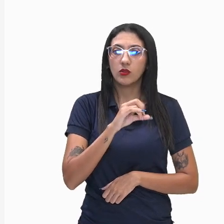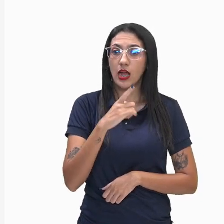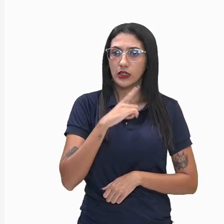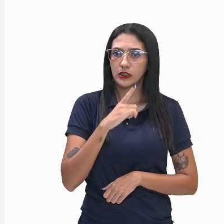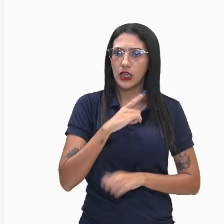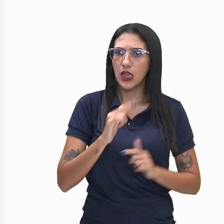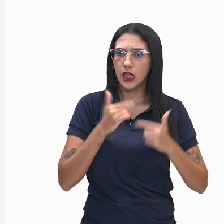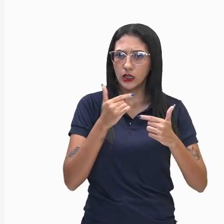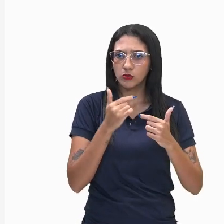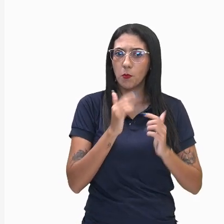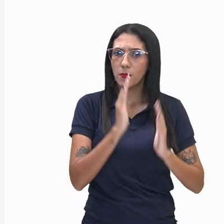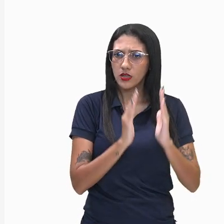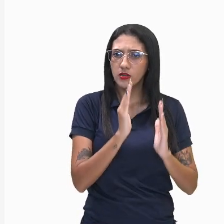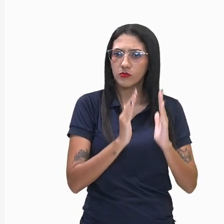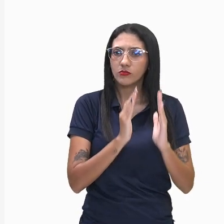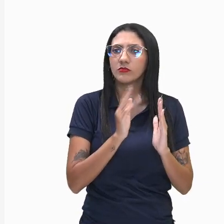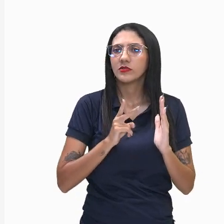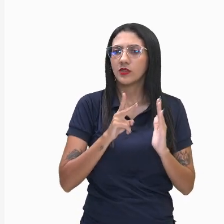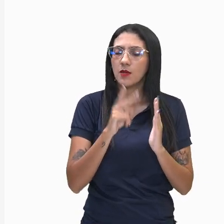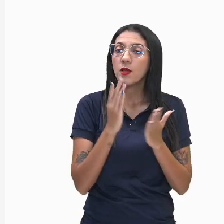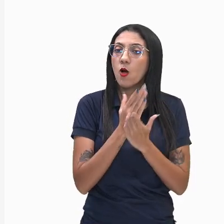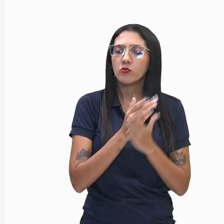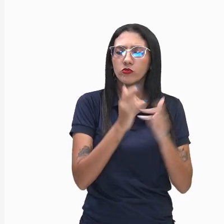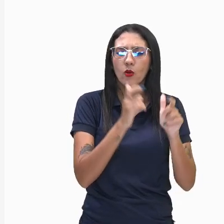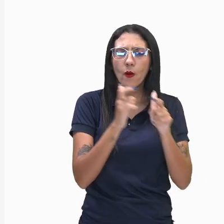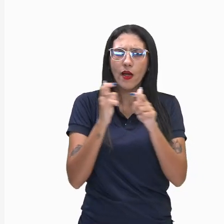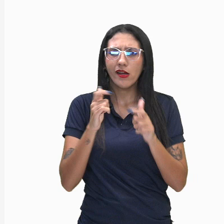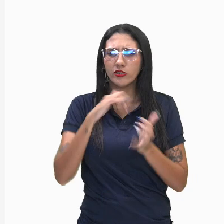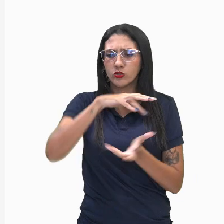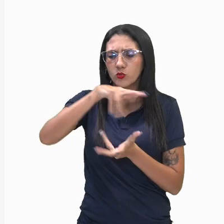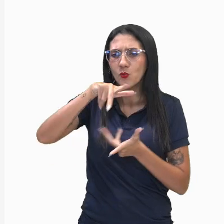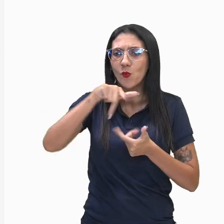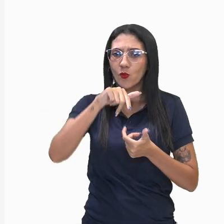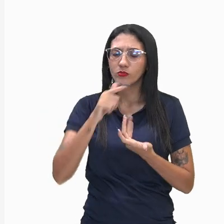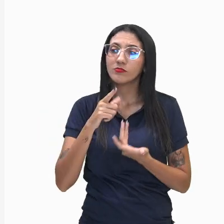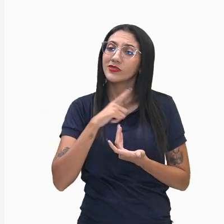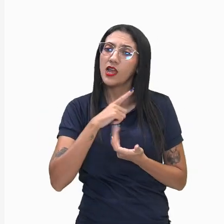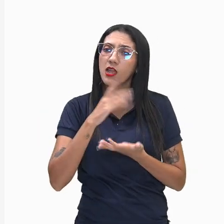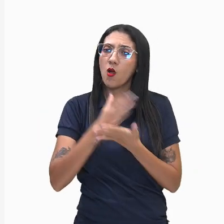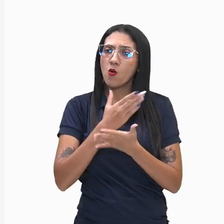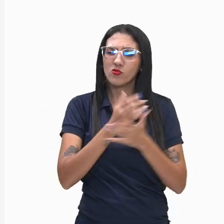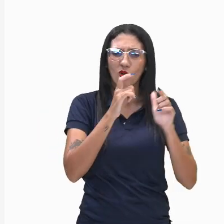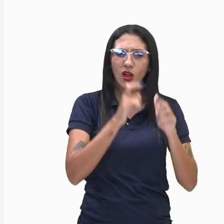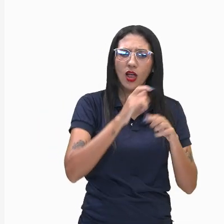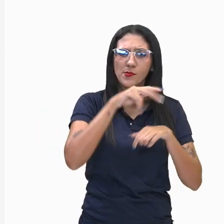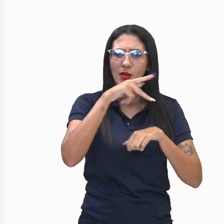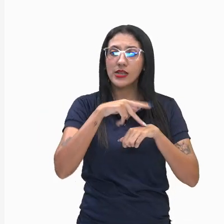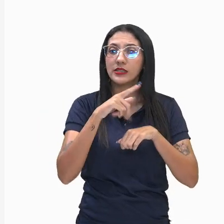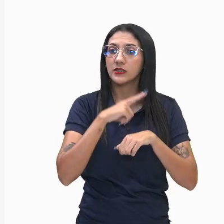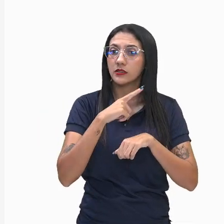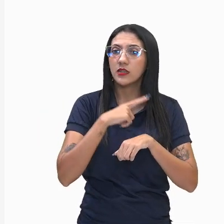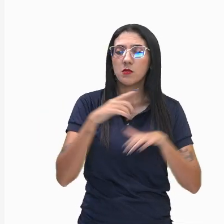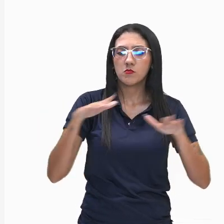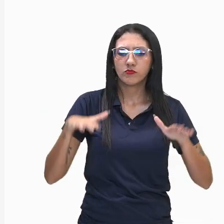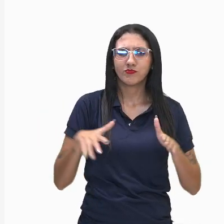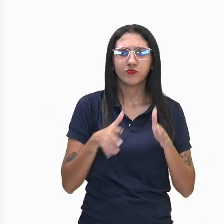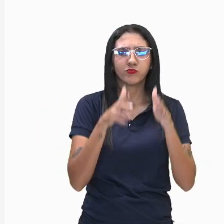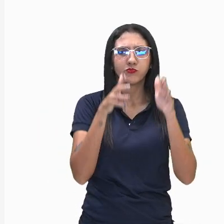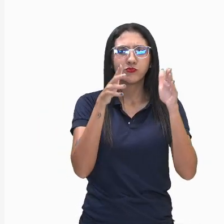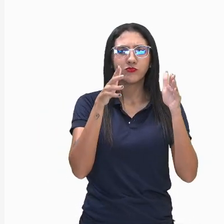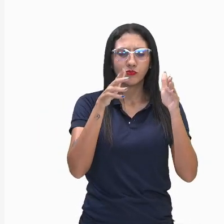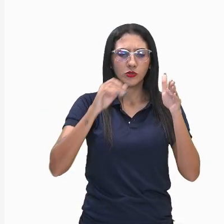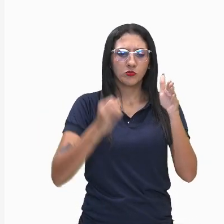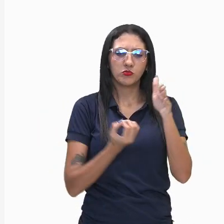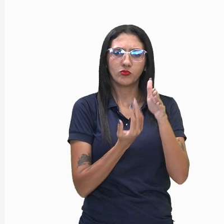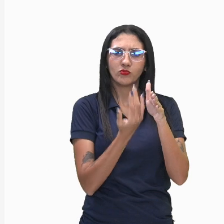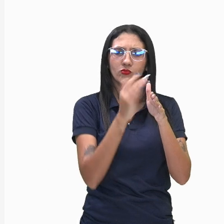erupção regularmente, né? Então, em algumas regiões do mundo, a gente vai encontrar vulcões que vão entrar em erupção, vão estar